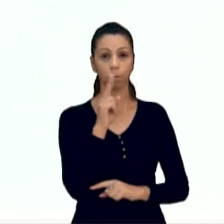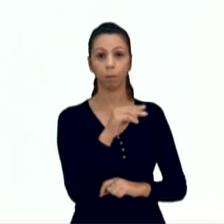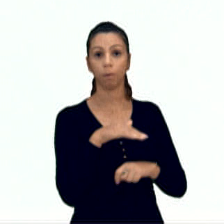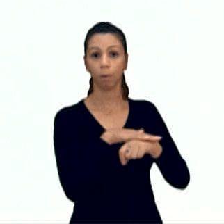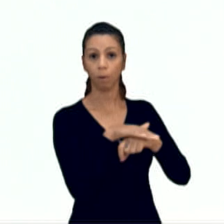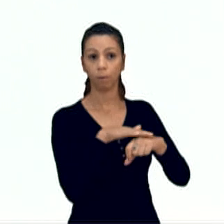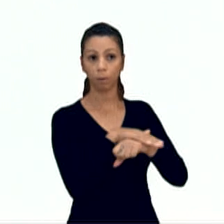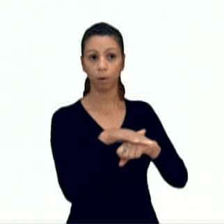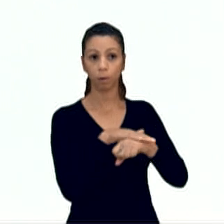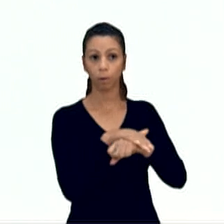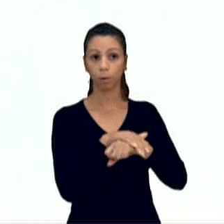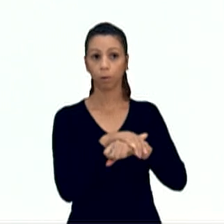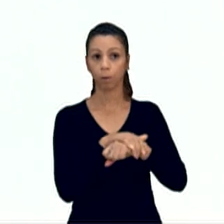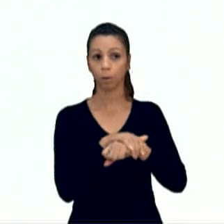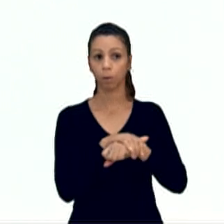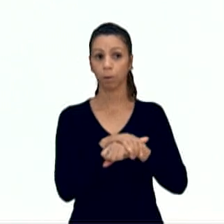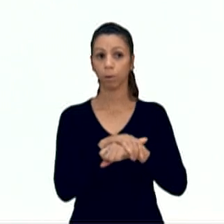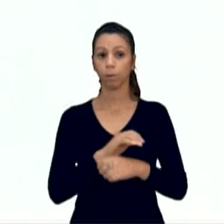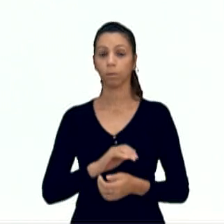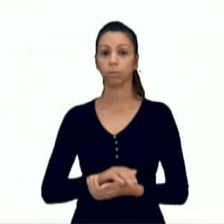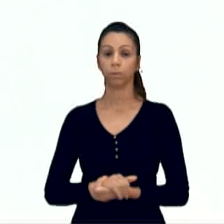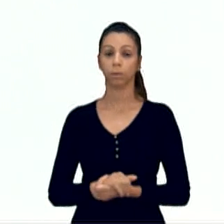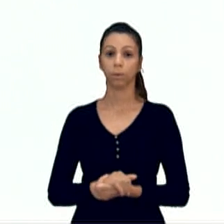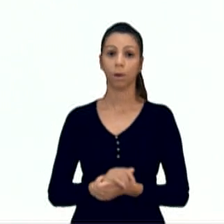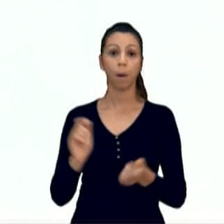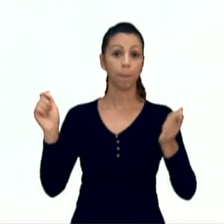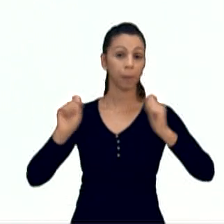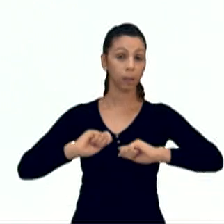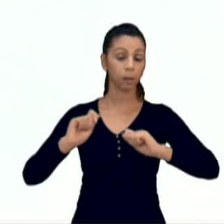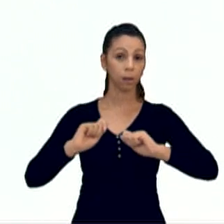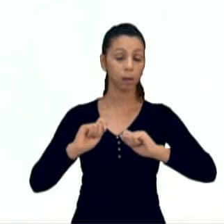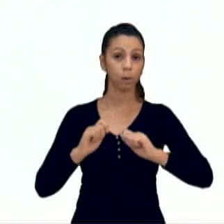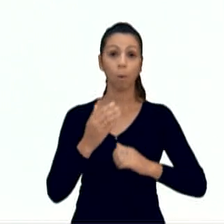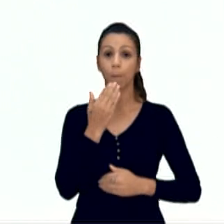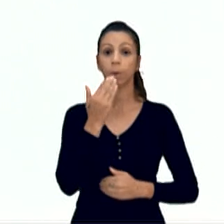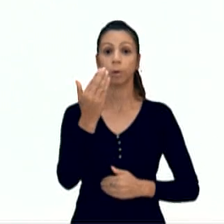é uma possibilidade ou uma permissão? Respondam lá.